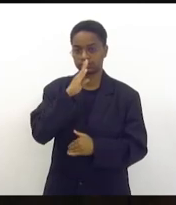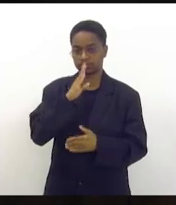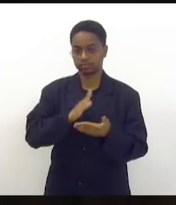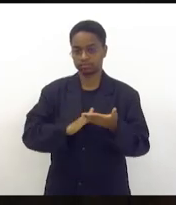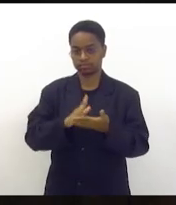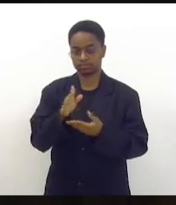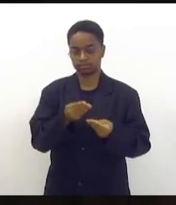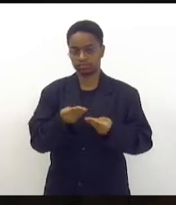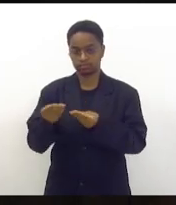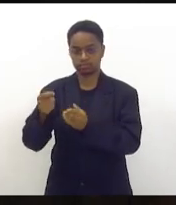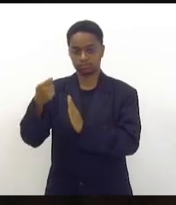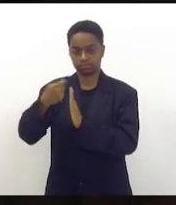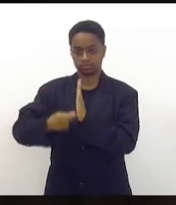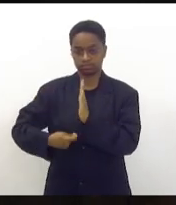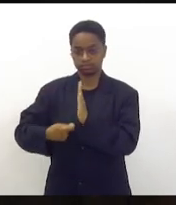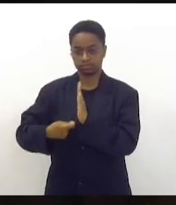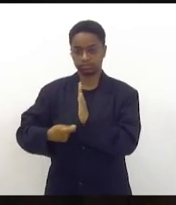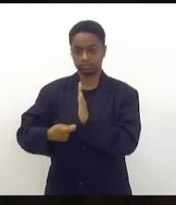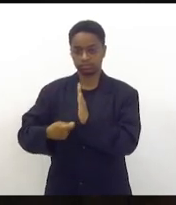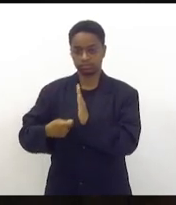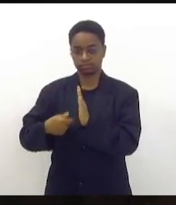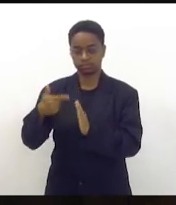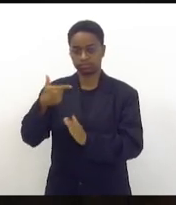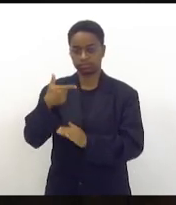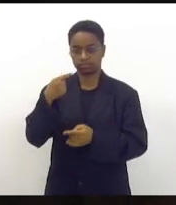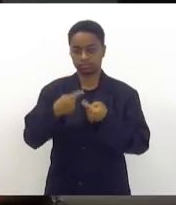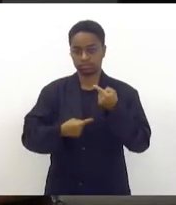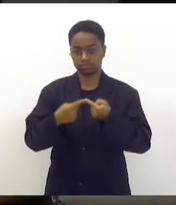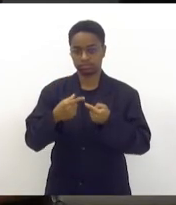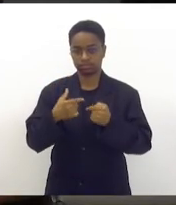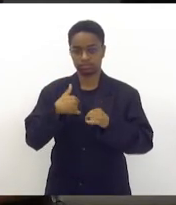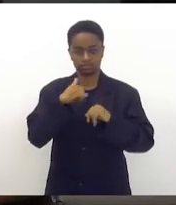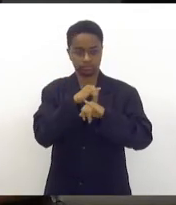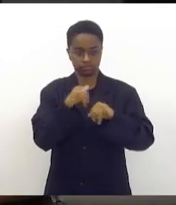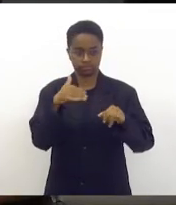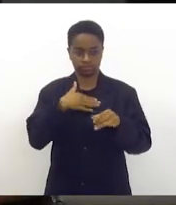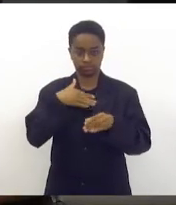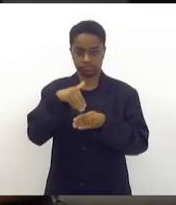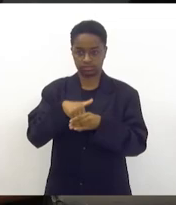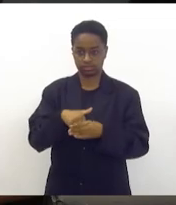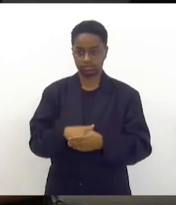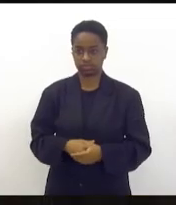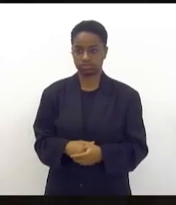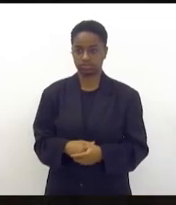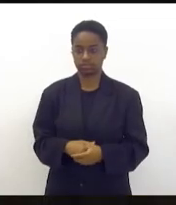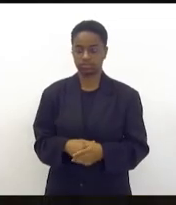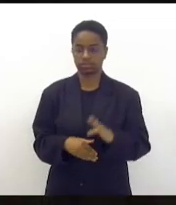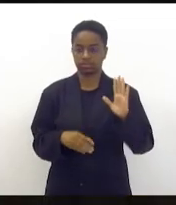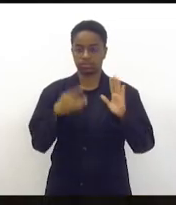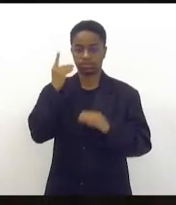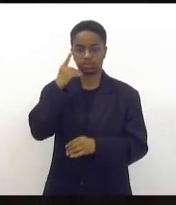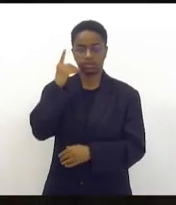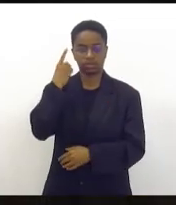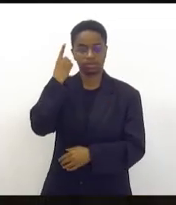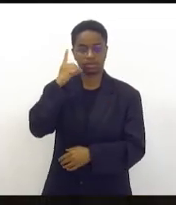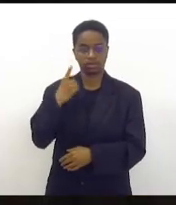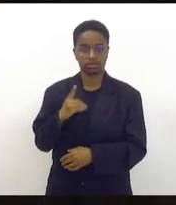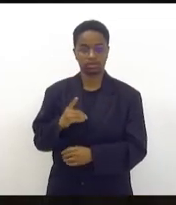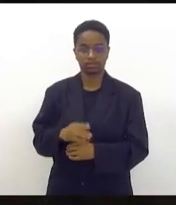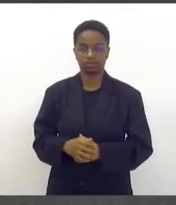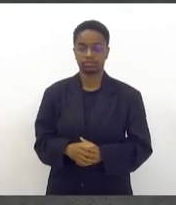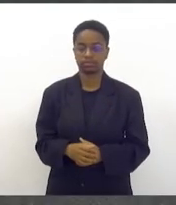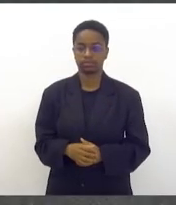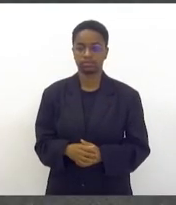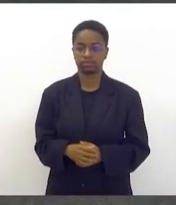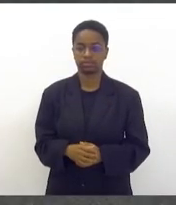Aprovado. Vai a redação do vencido para a segunda discussão. Declaração de voto, presidente. Deputada Dani Balbo.